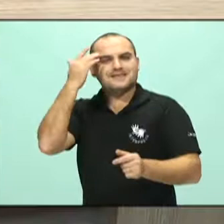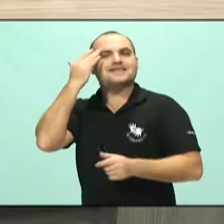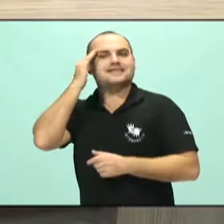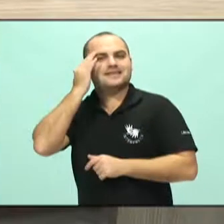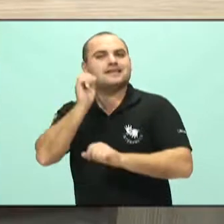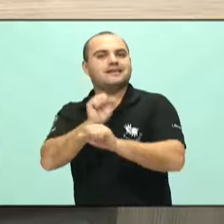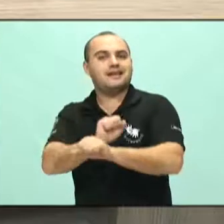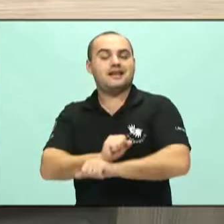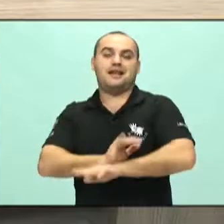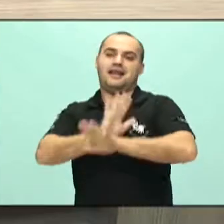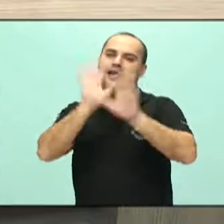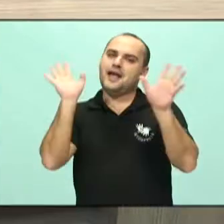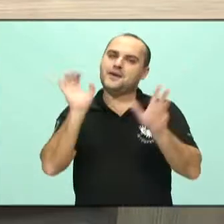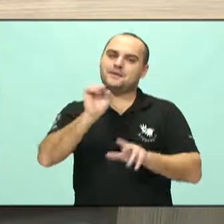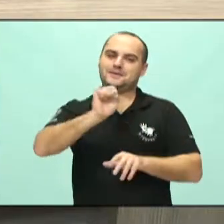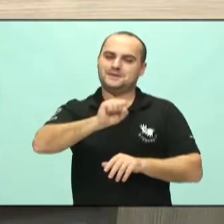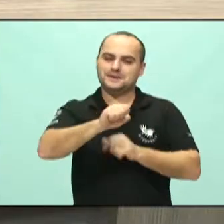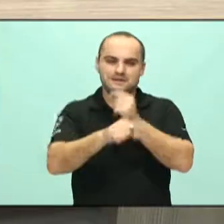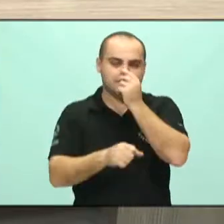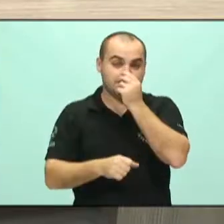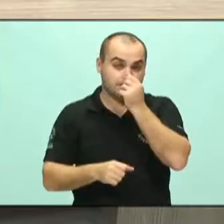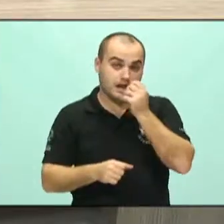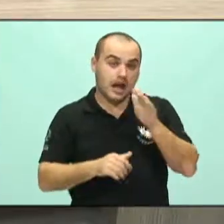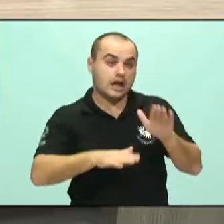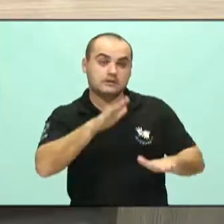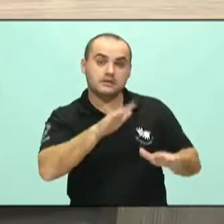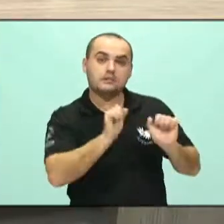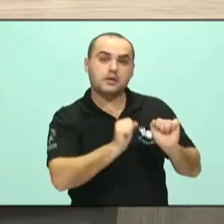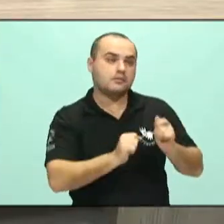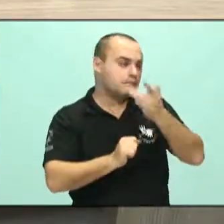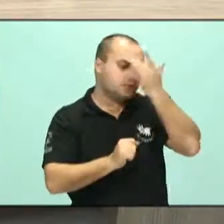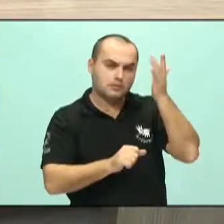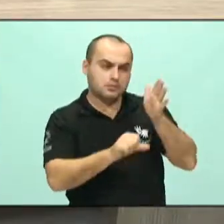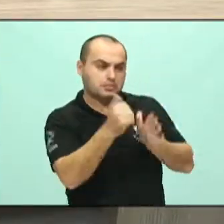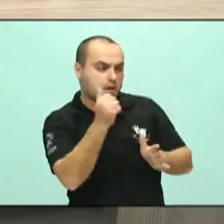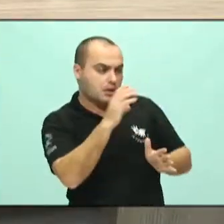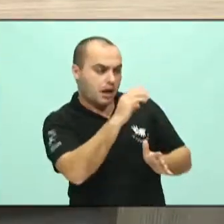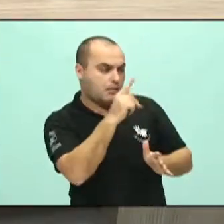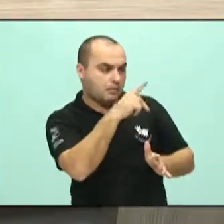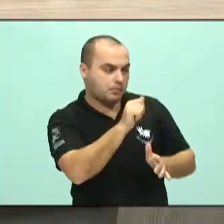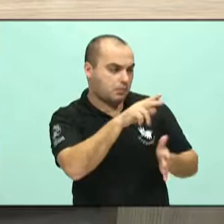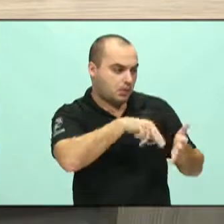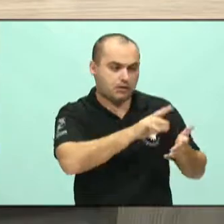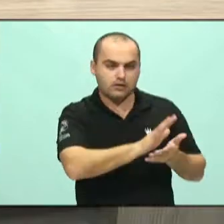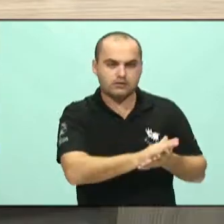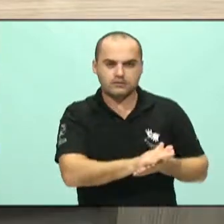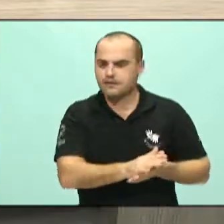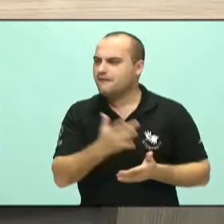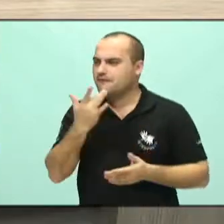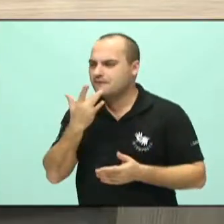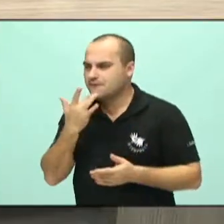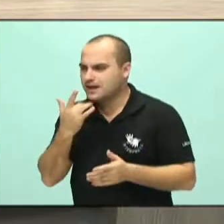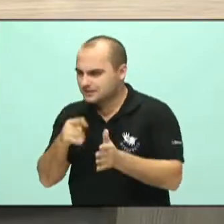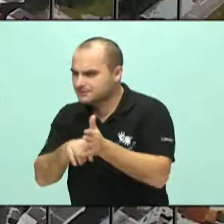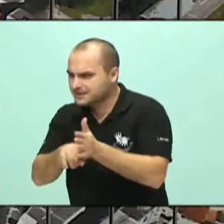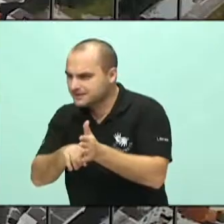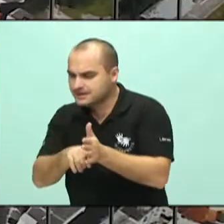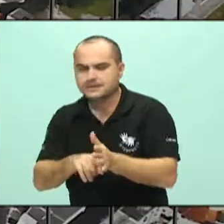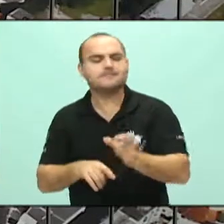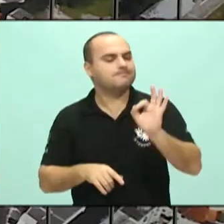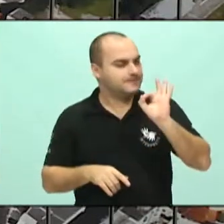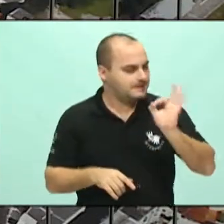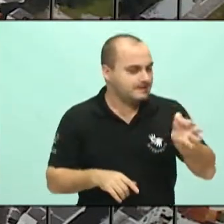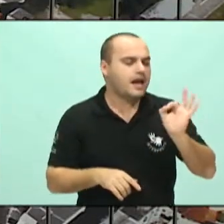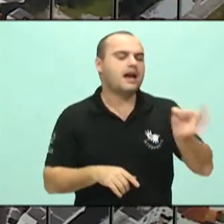se ele não leu, por exemplo, o primeiro capítulo. Facilita então, o trabalho de pesquisa. Facilita o trabalho de pesquisa.